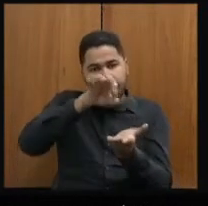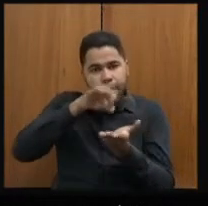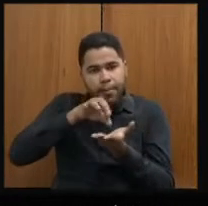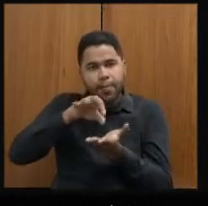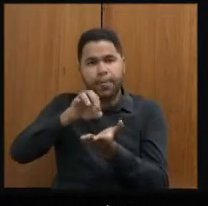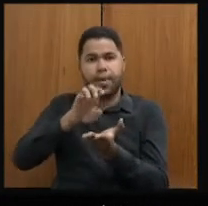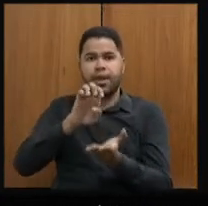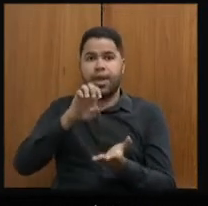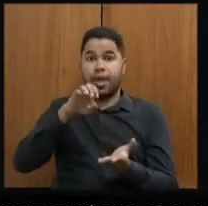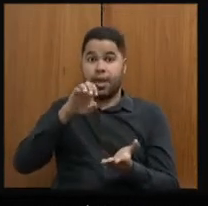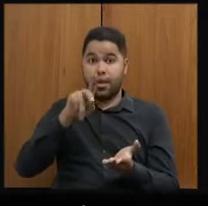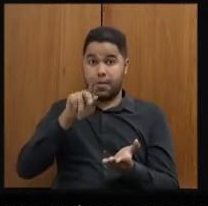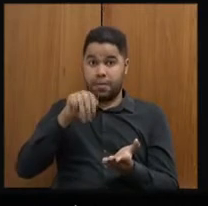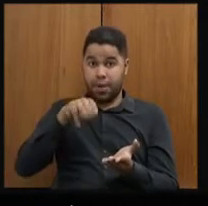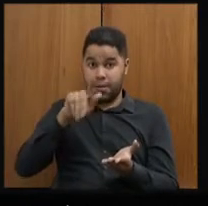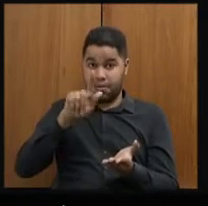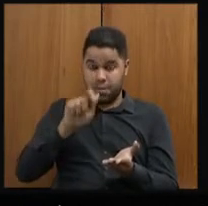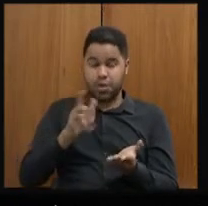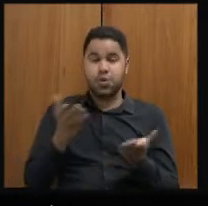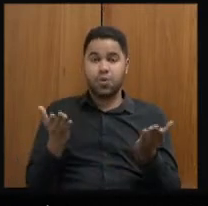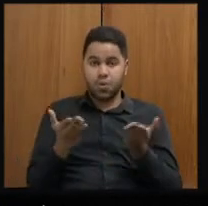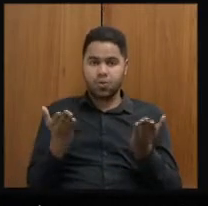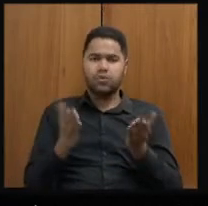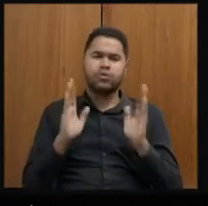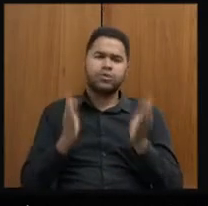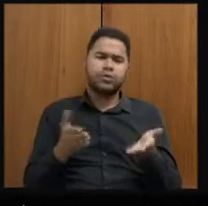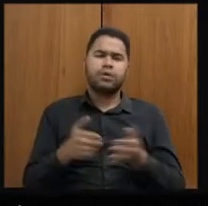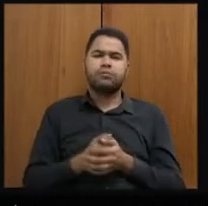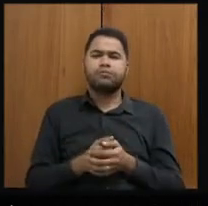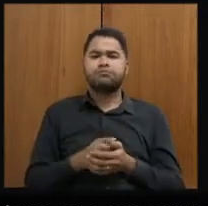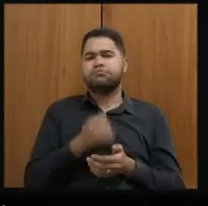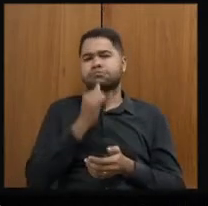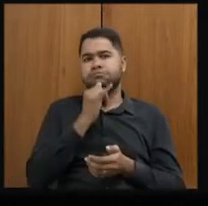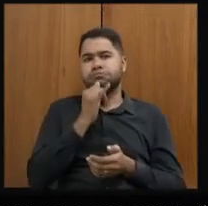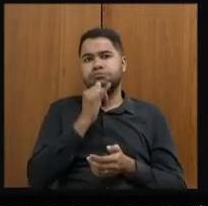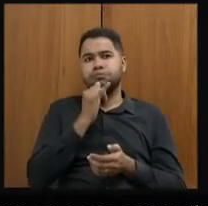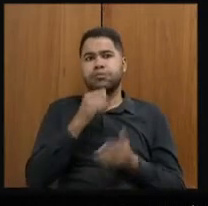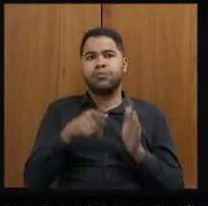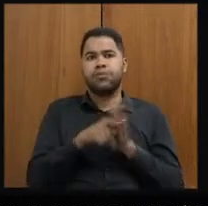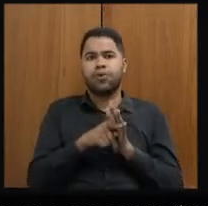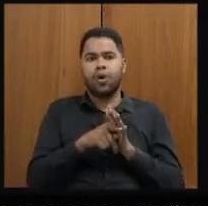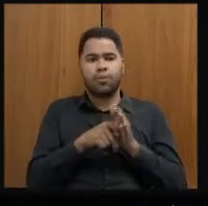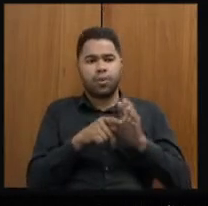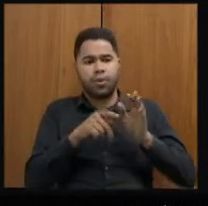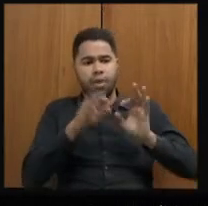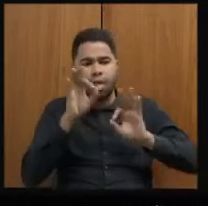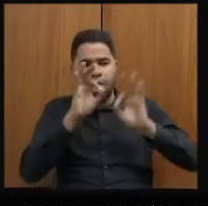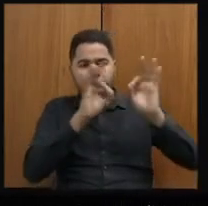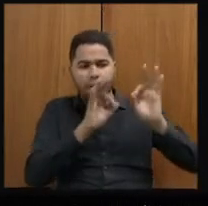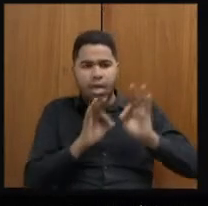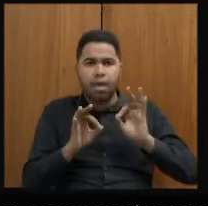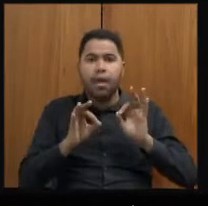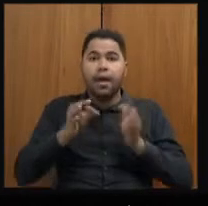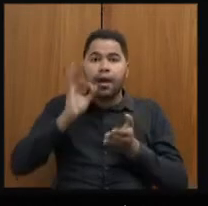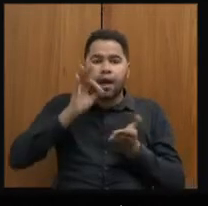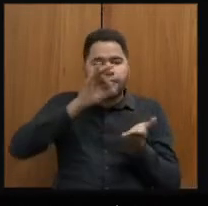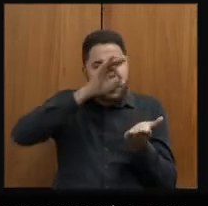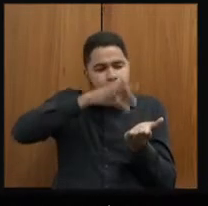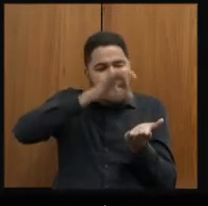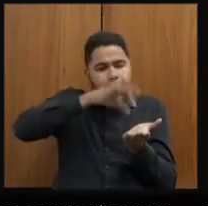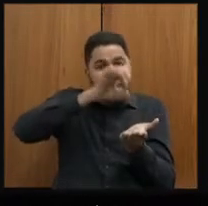né pra mim e já não é de hoje não é Brasil nós temos o maior banco de germoplasma de café